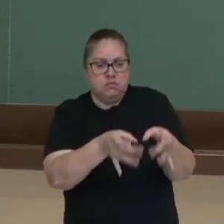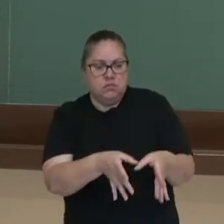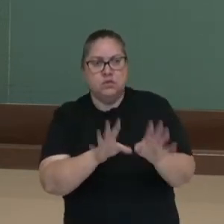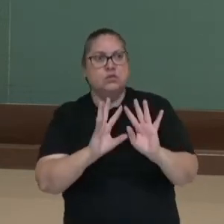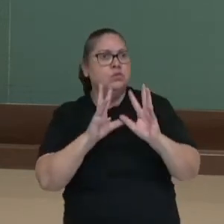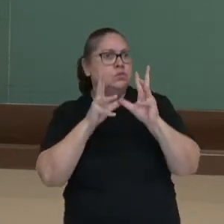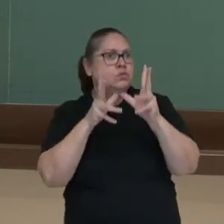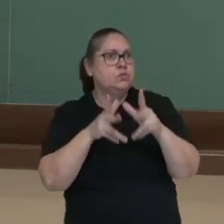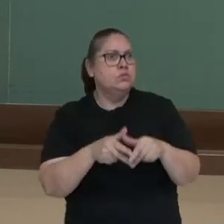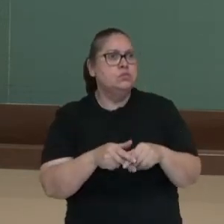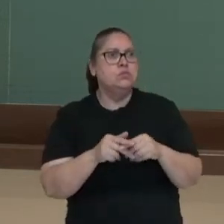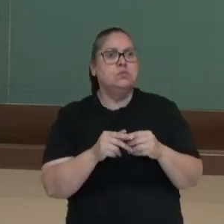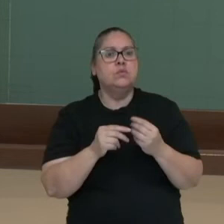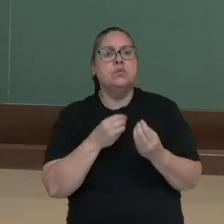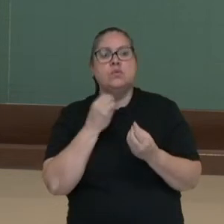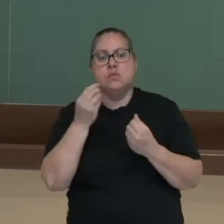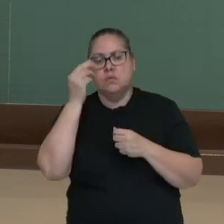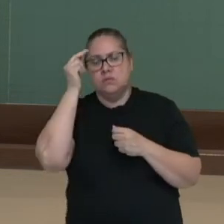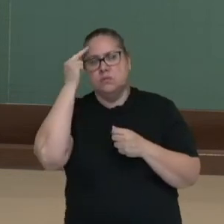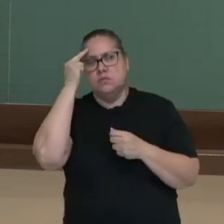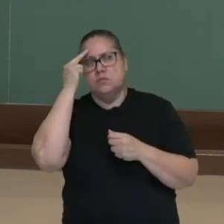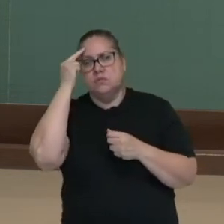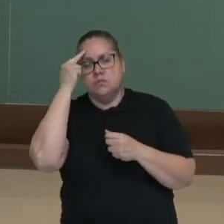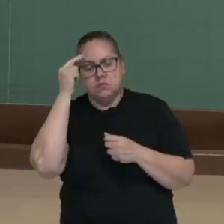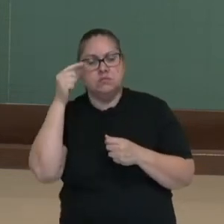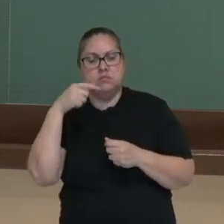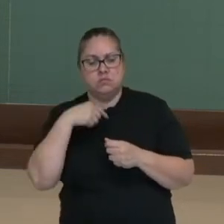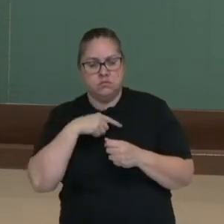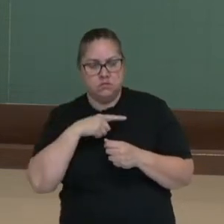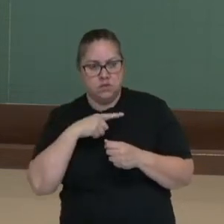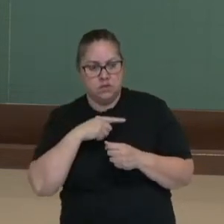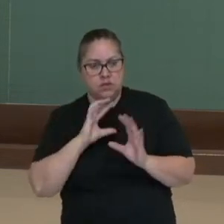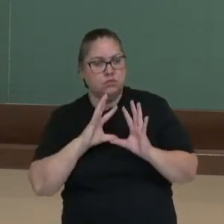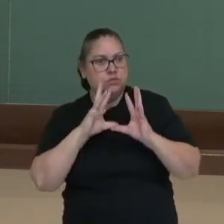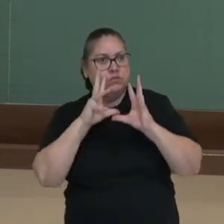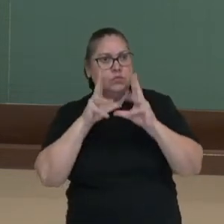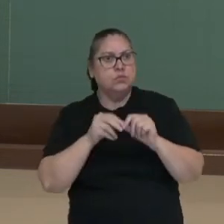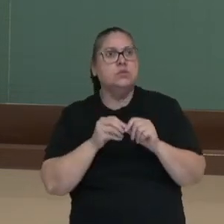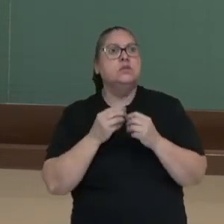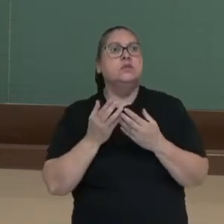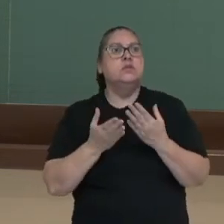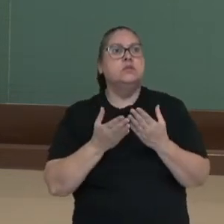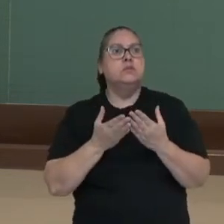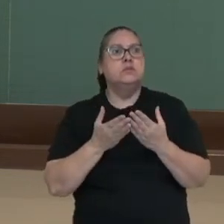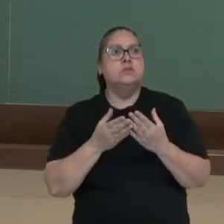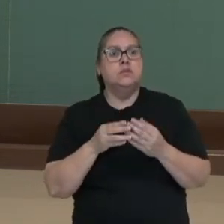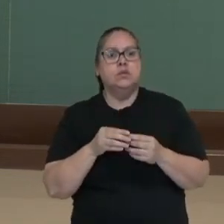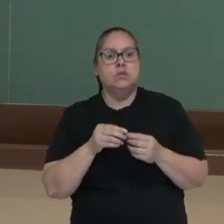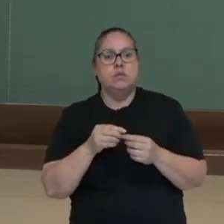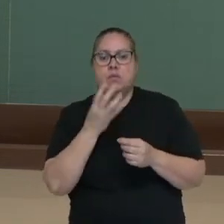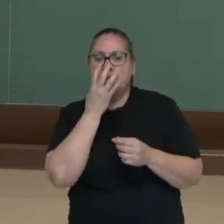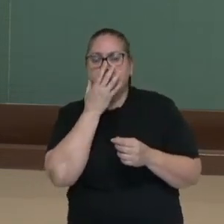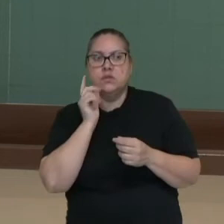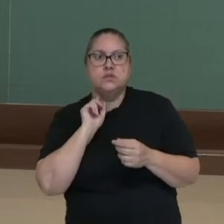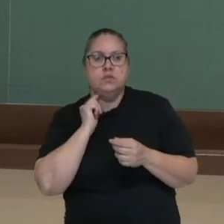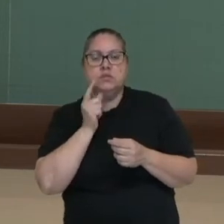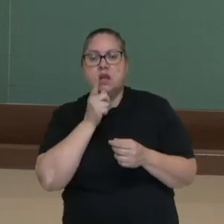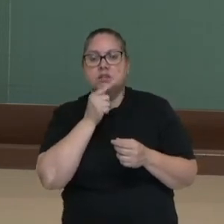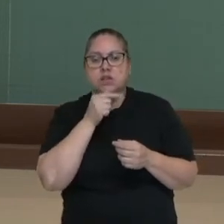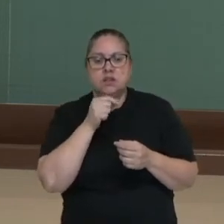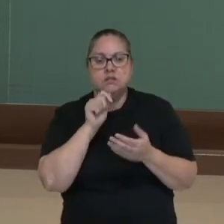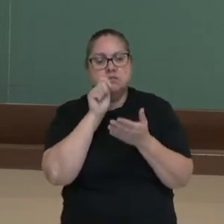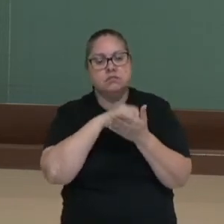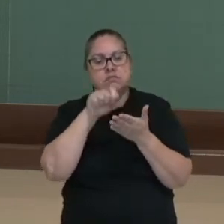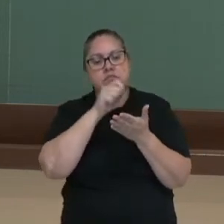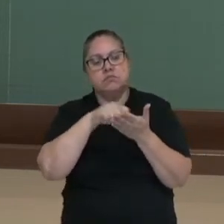tudo isso, a consciência que se tem que ter em relação a tudo isso, em relação à poluição das águas.